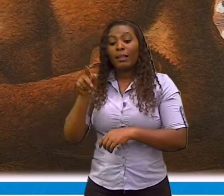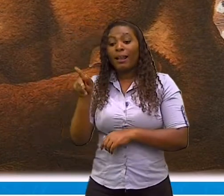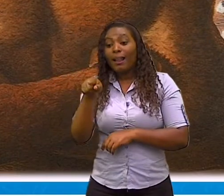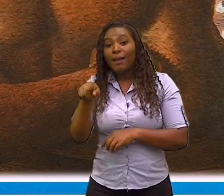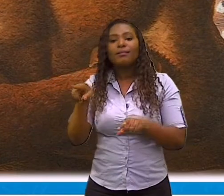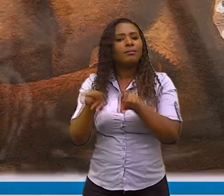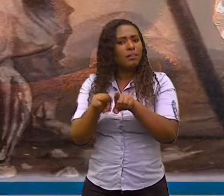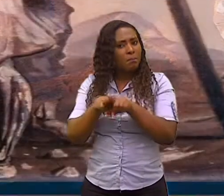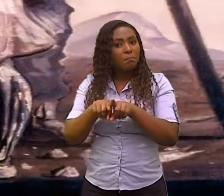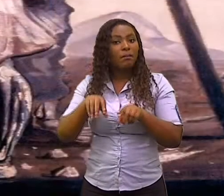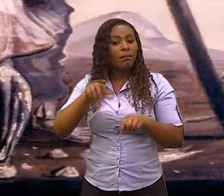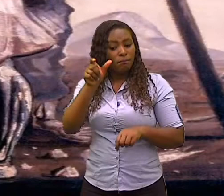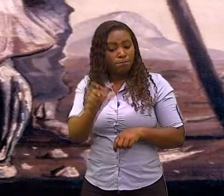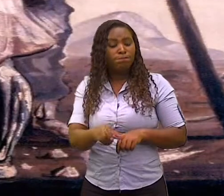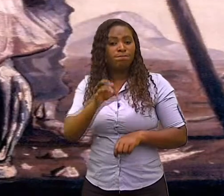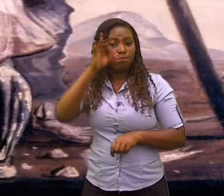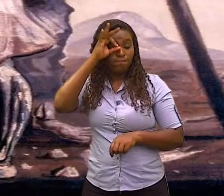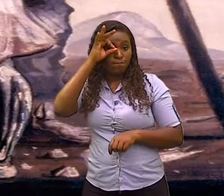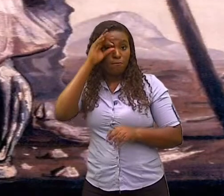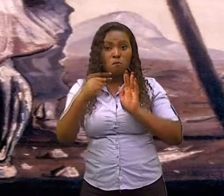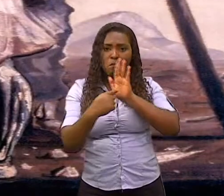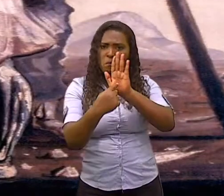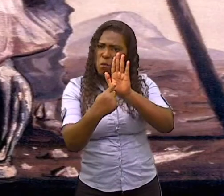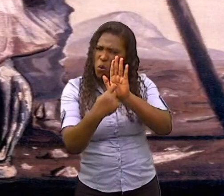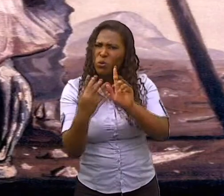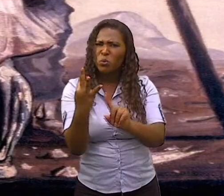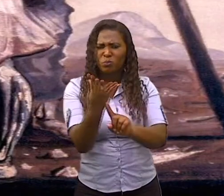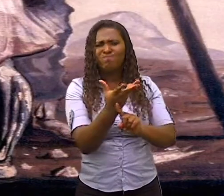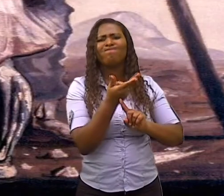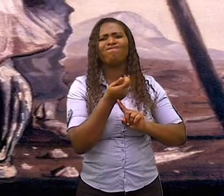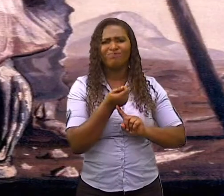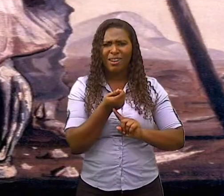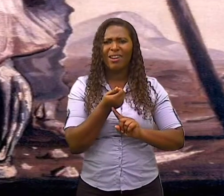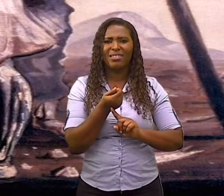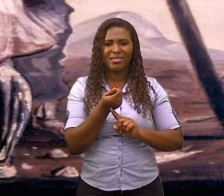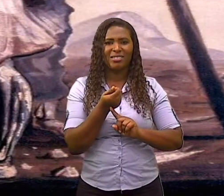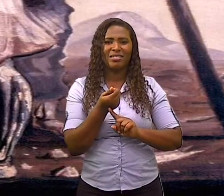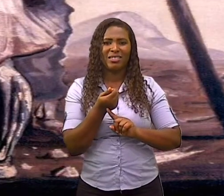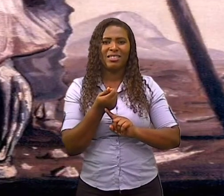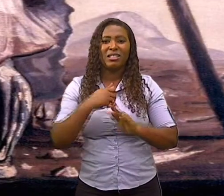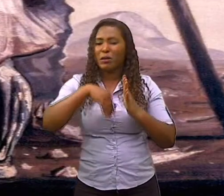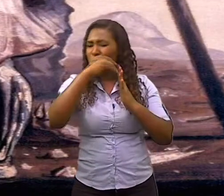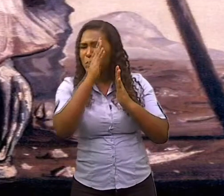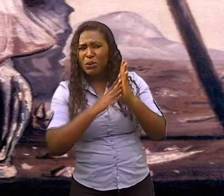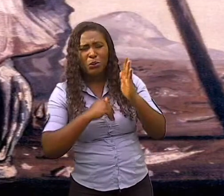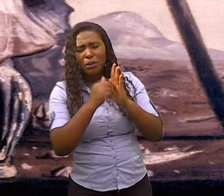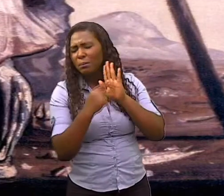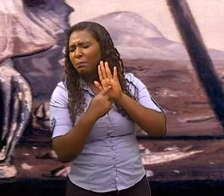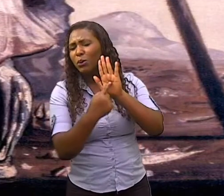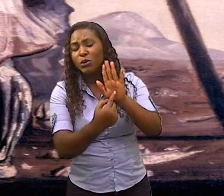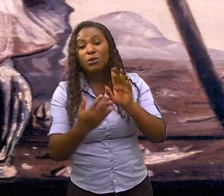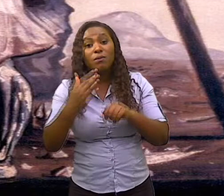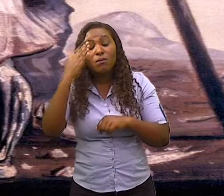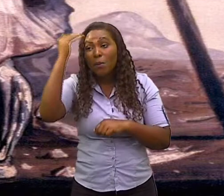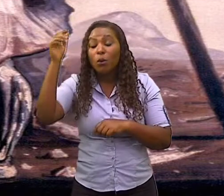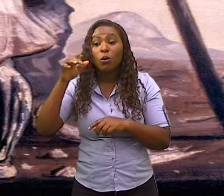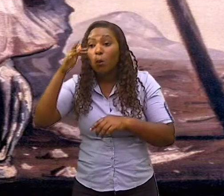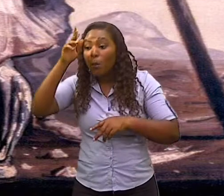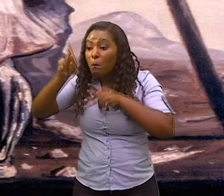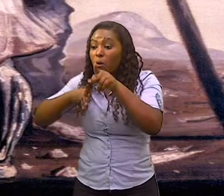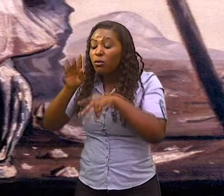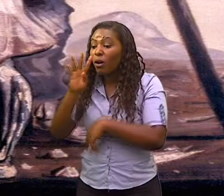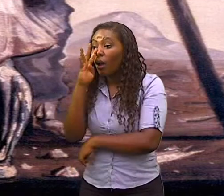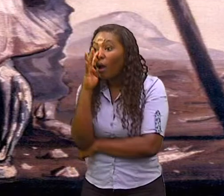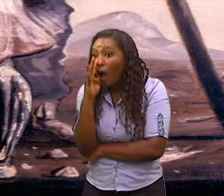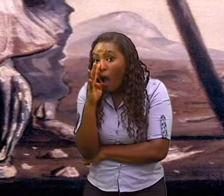ditadura, em 1948. Ele era ativo no movimento político partidário filiado ao Partido Comunista Brasileiro. Se